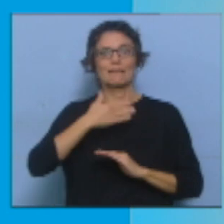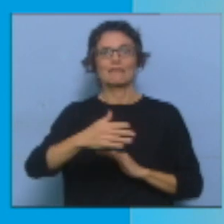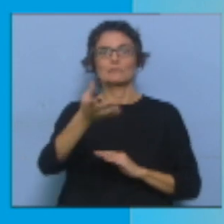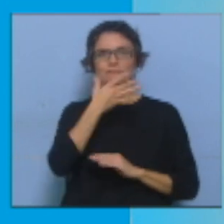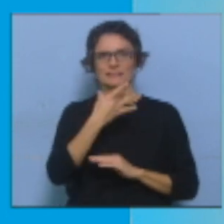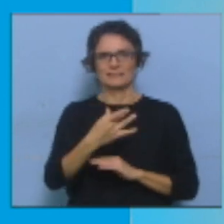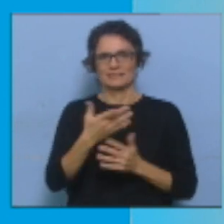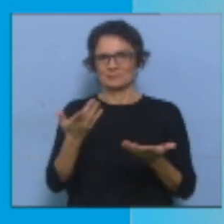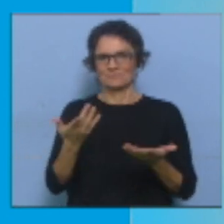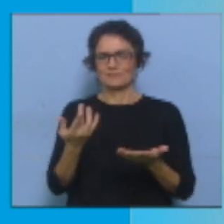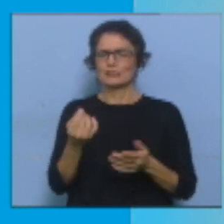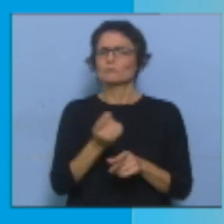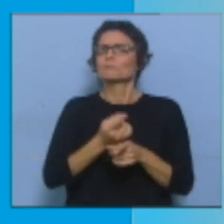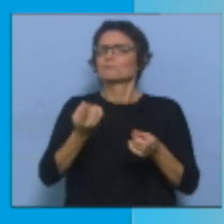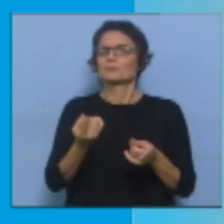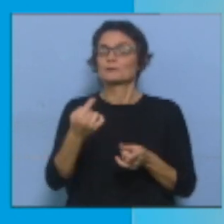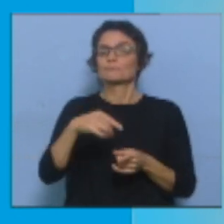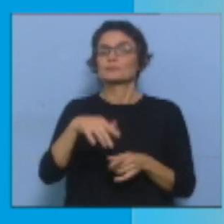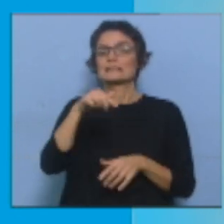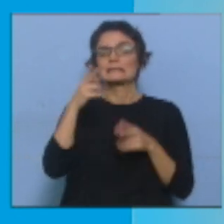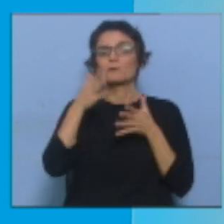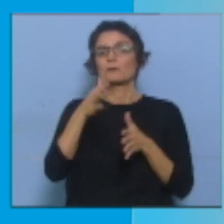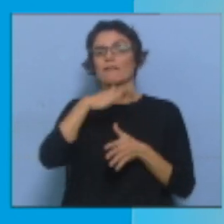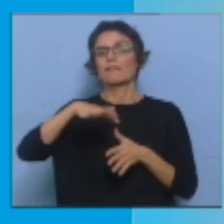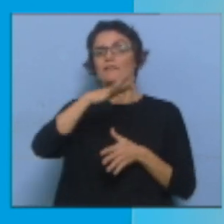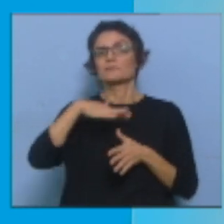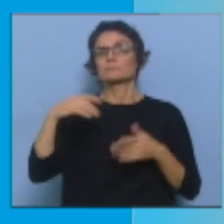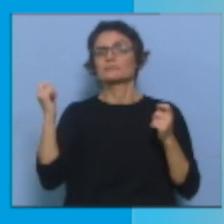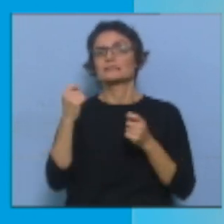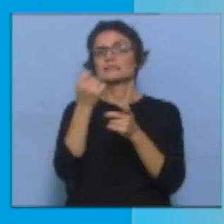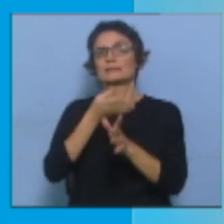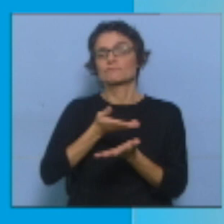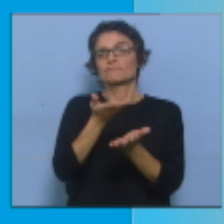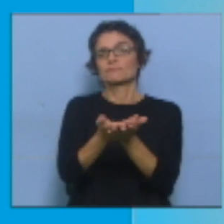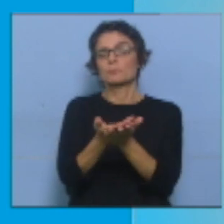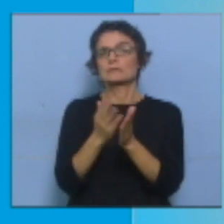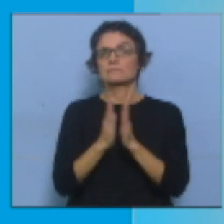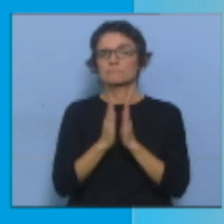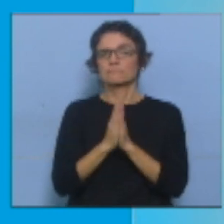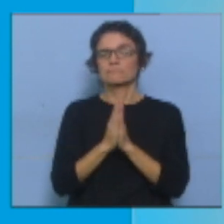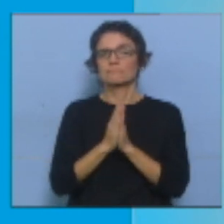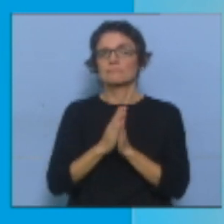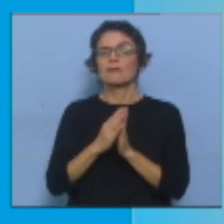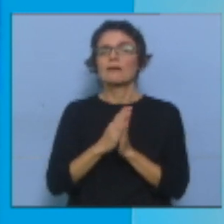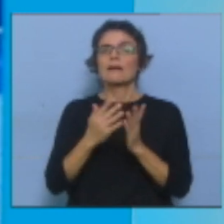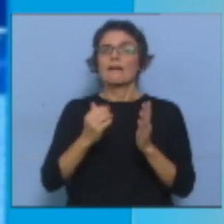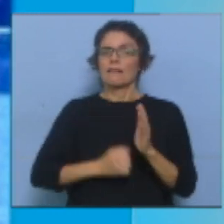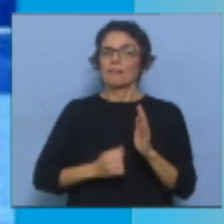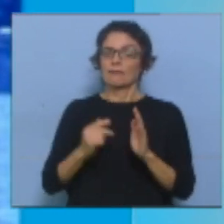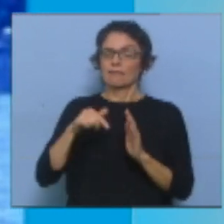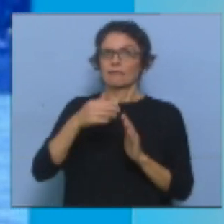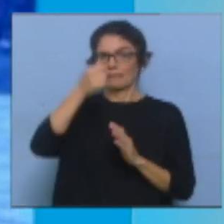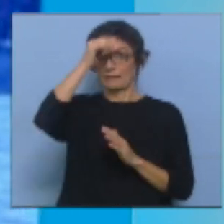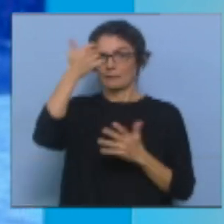natalícia. A razão está precisamente na família, na celebração proposta pela liturgia católica para este domingo, a família de